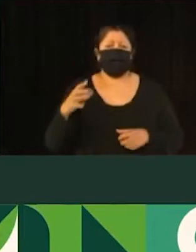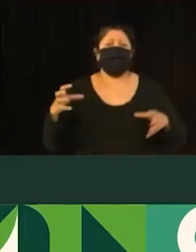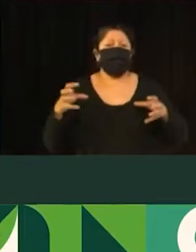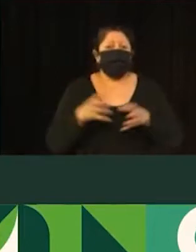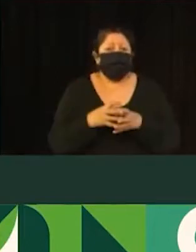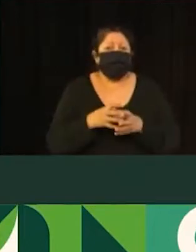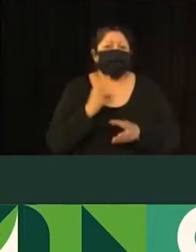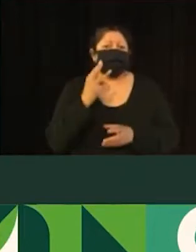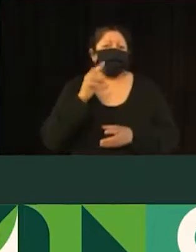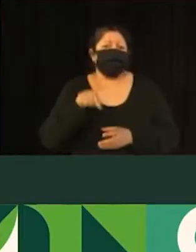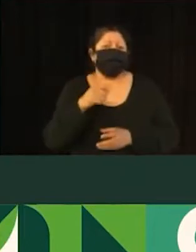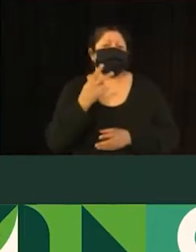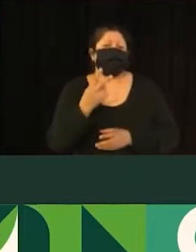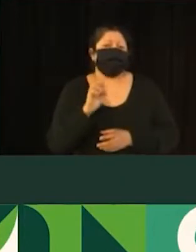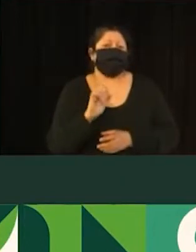de 3,2 milhões.